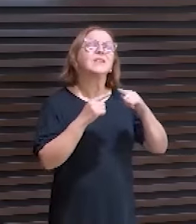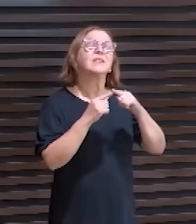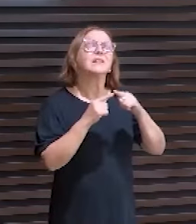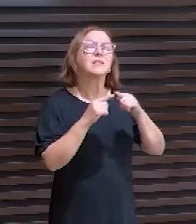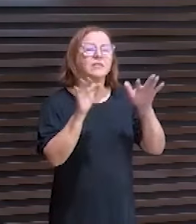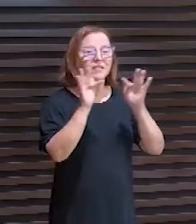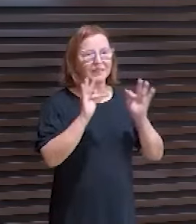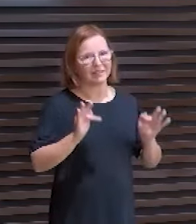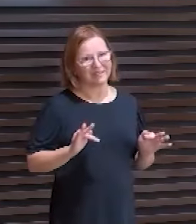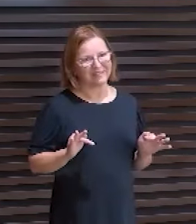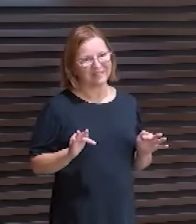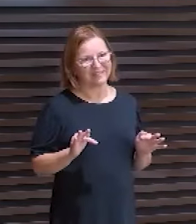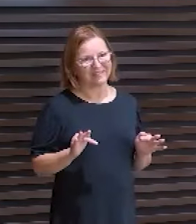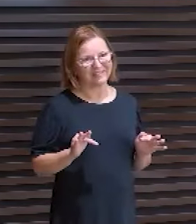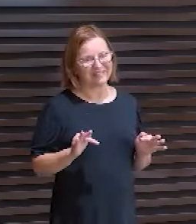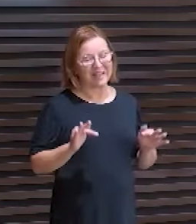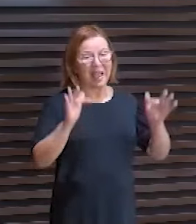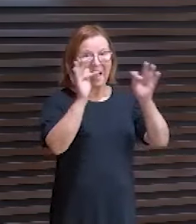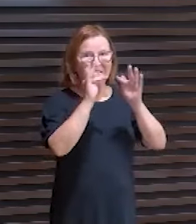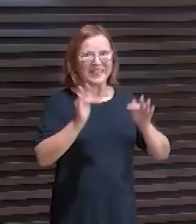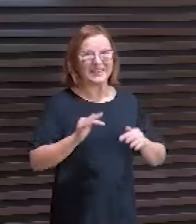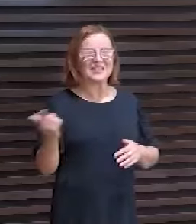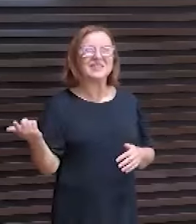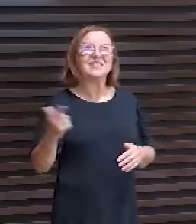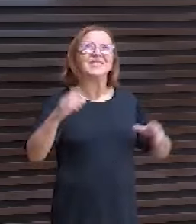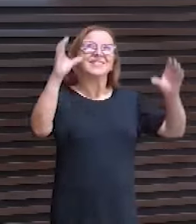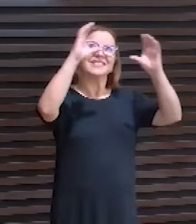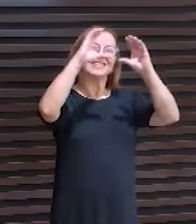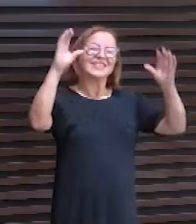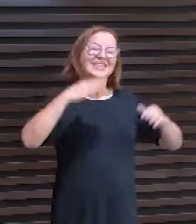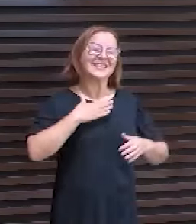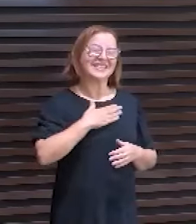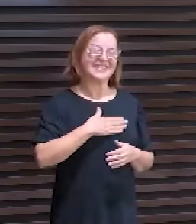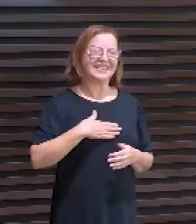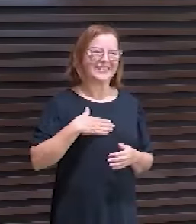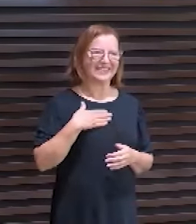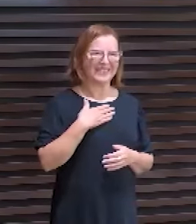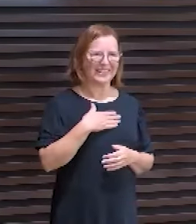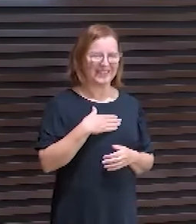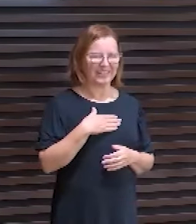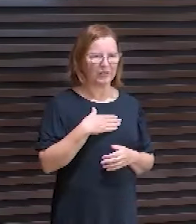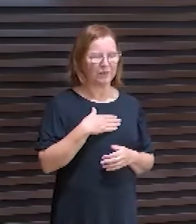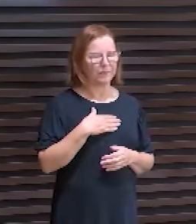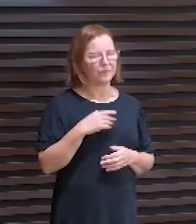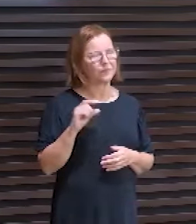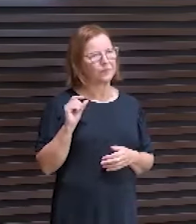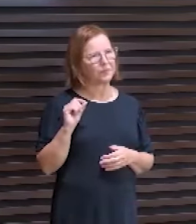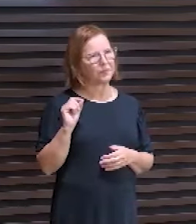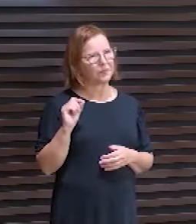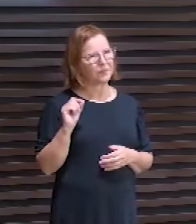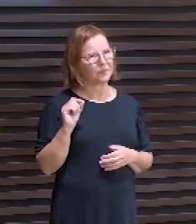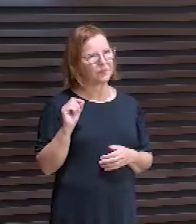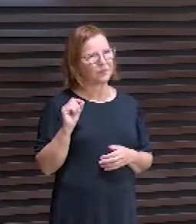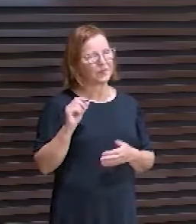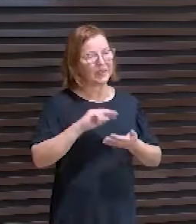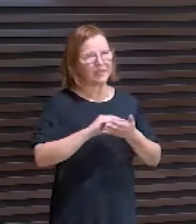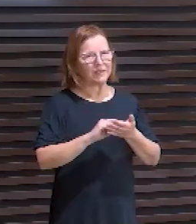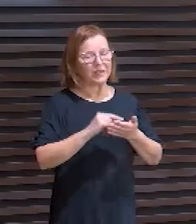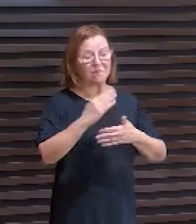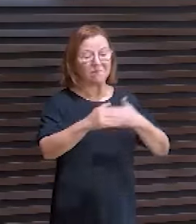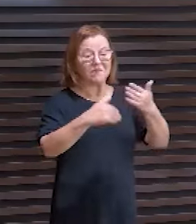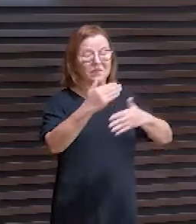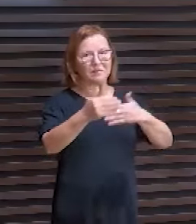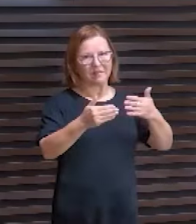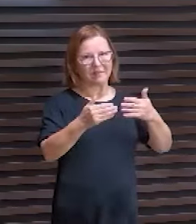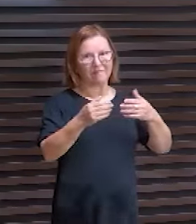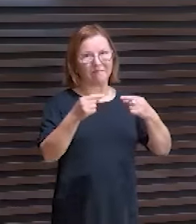a felicidade que vem do alto a satisfação o que que é prosperidade de